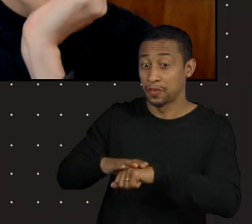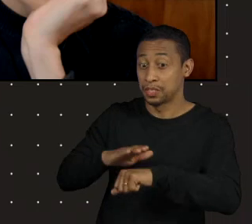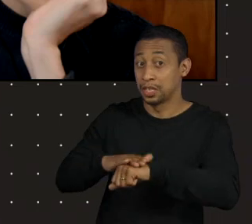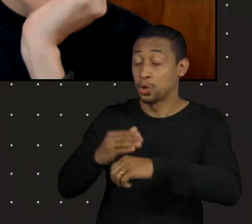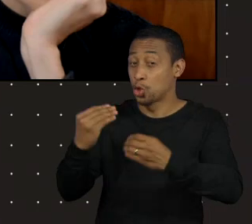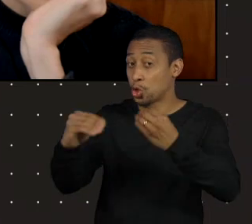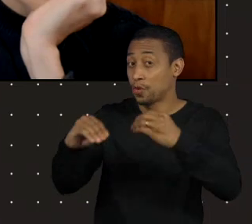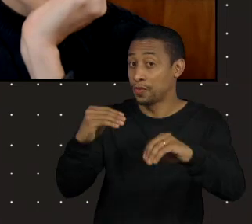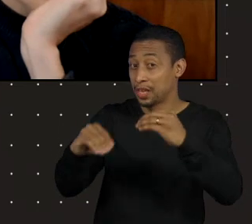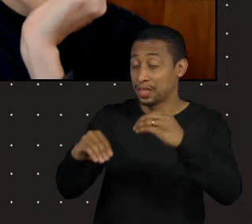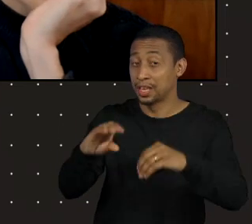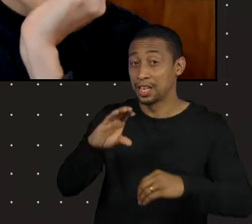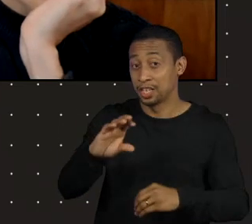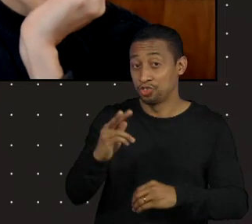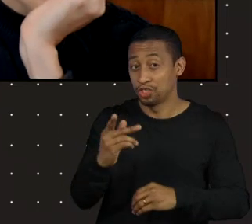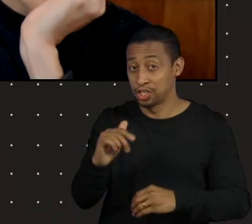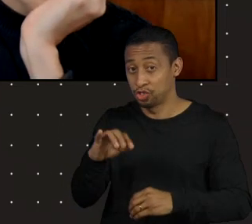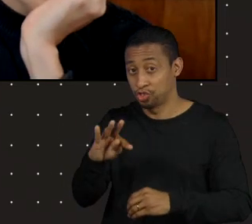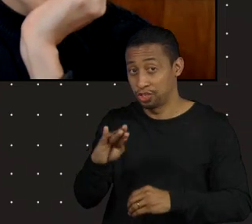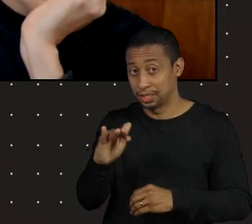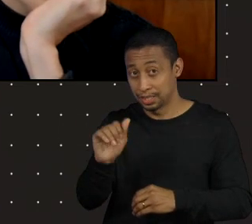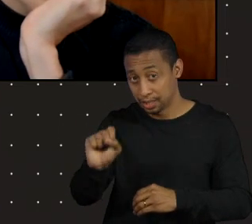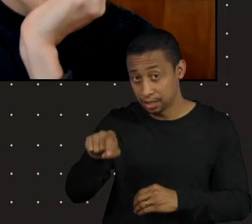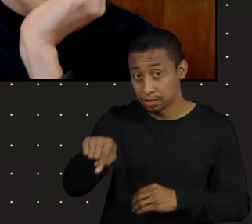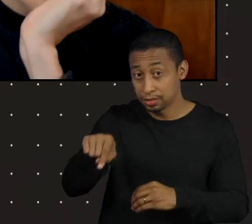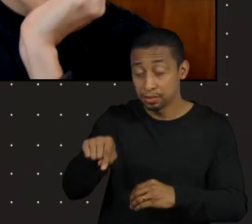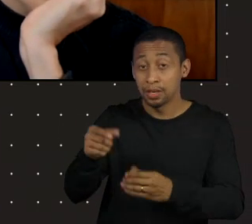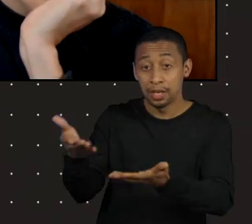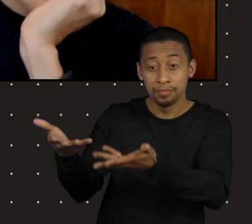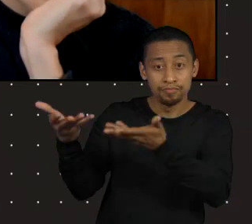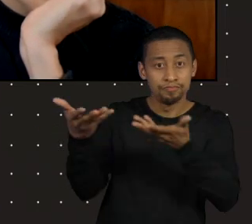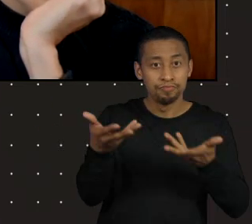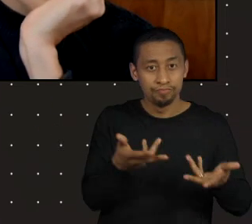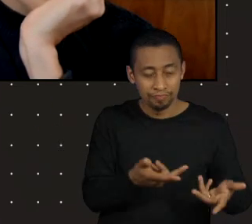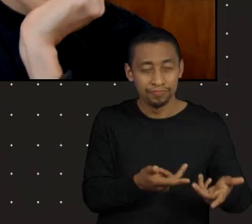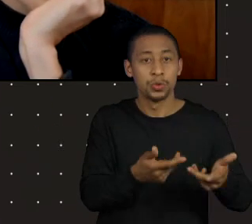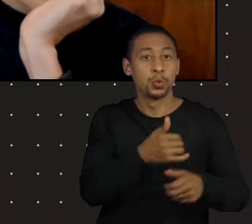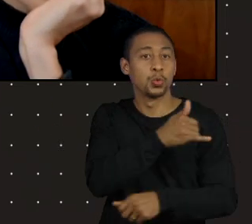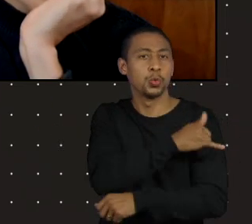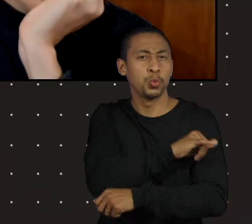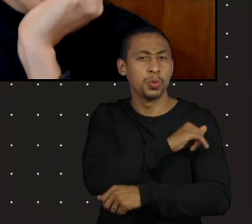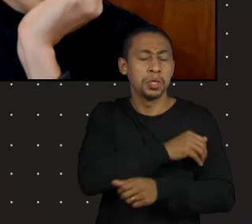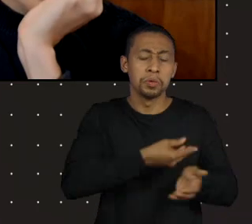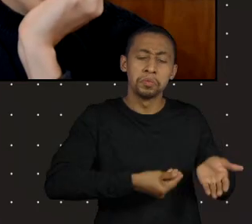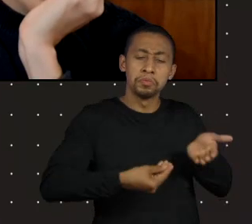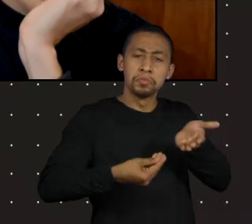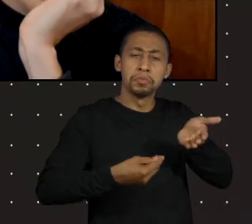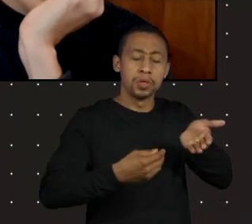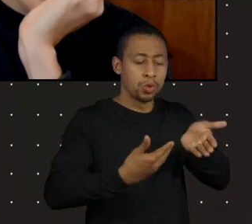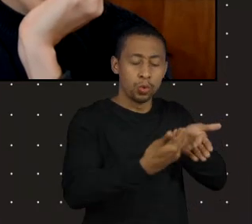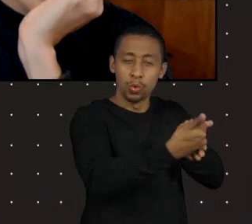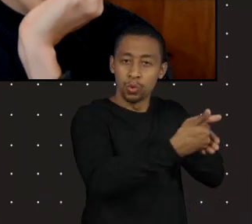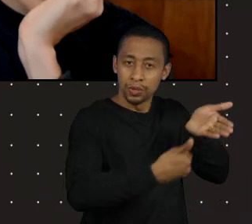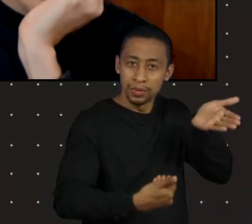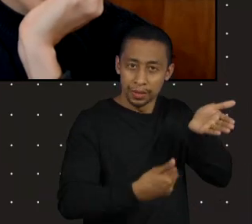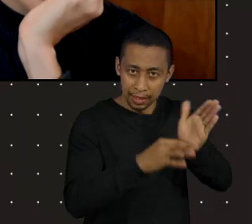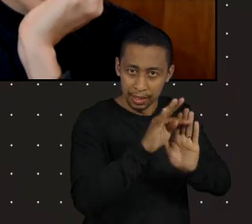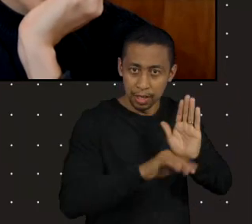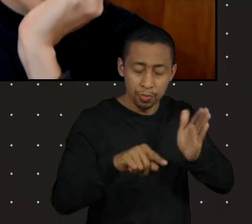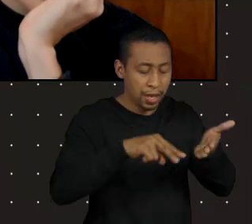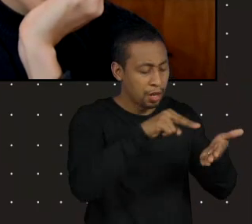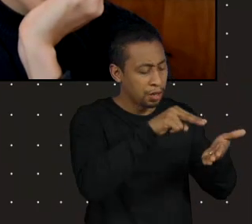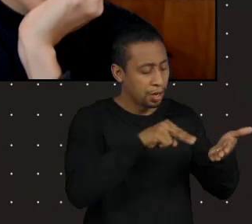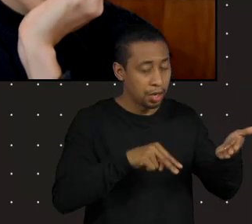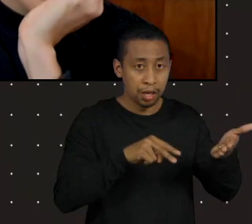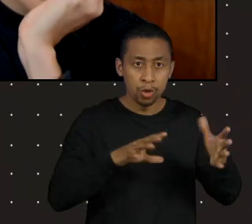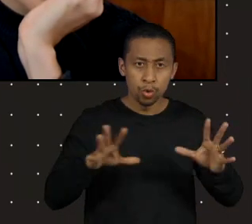Chiquititas. E a Débora chegou no estúdio no Rio, quando começou a dar o texto. Sabe aquele momento que o estúdio realmente para ouvir uma